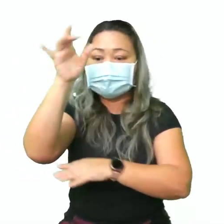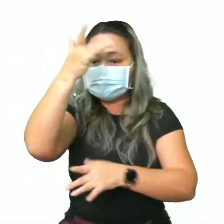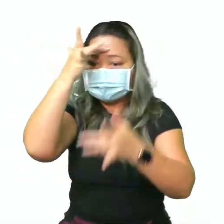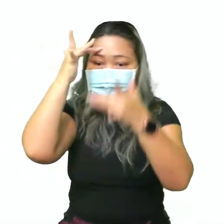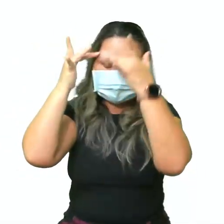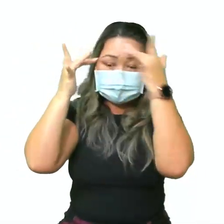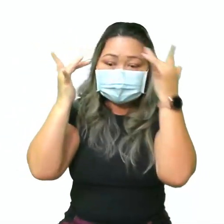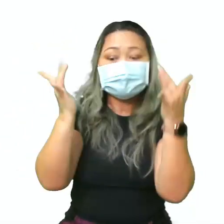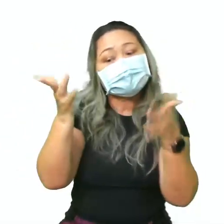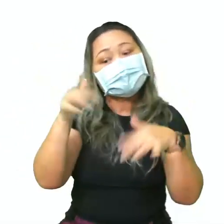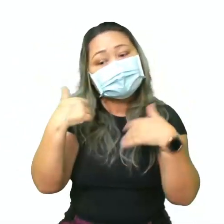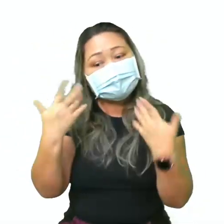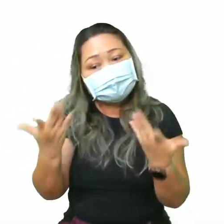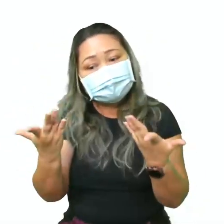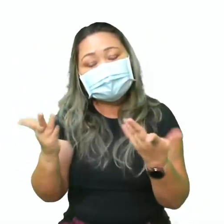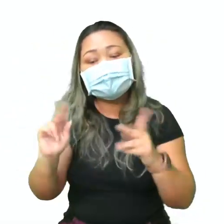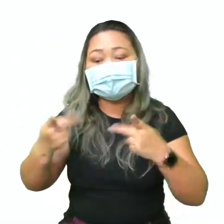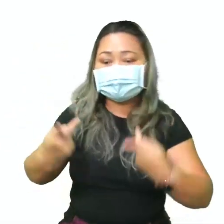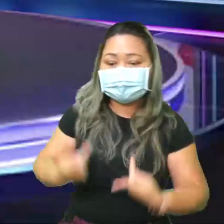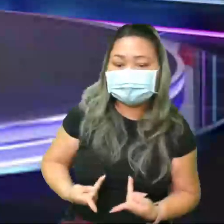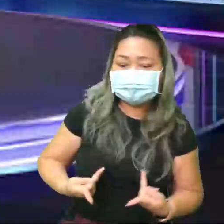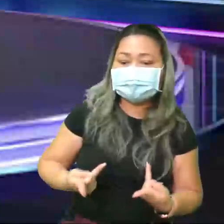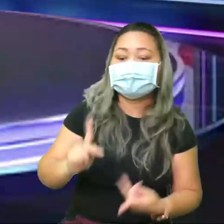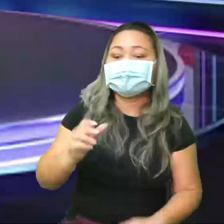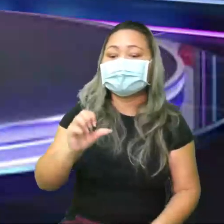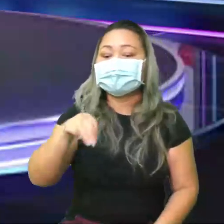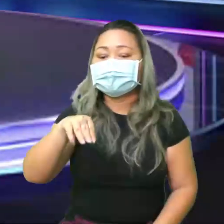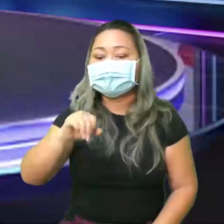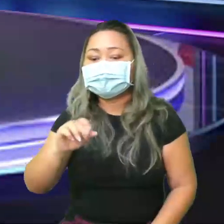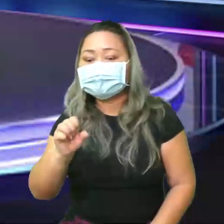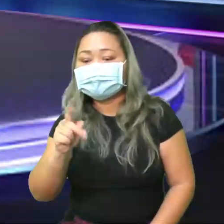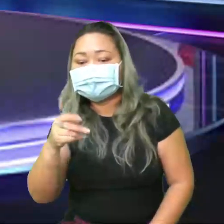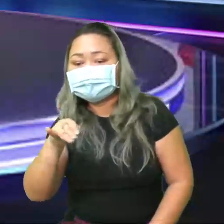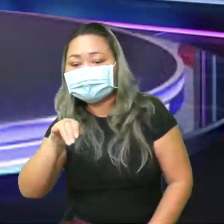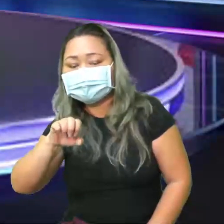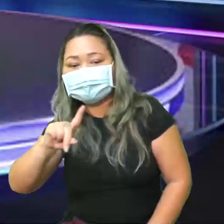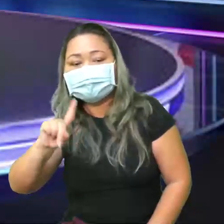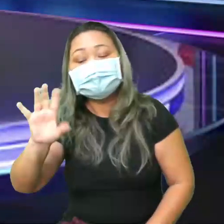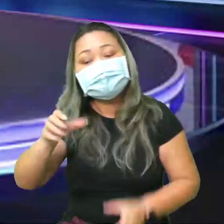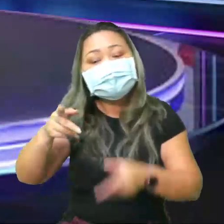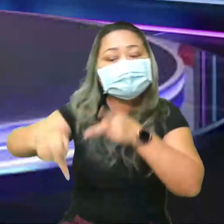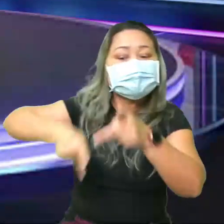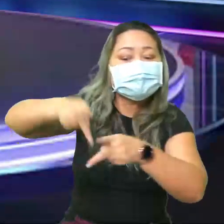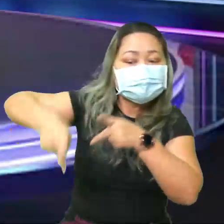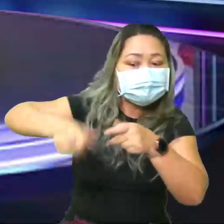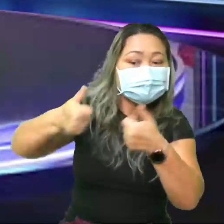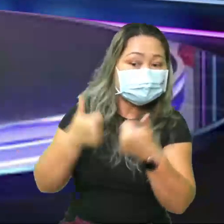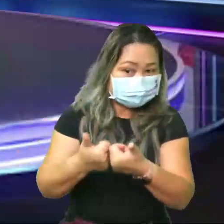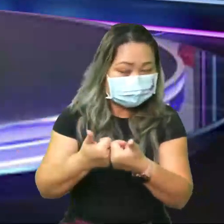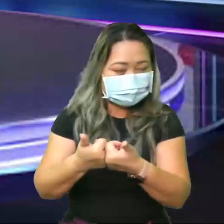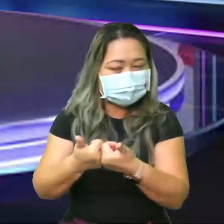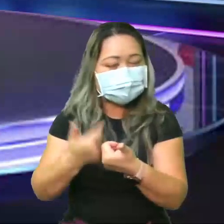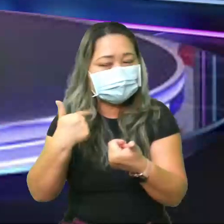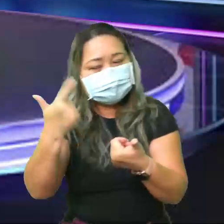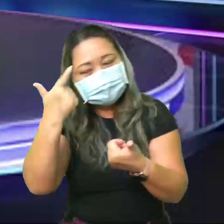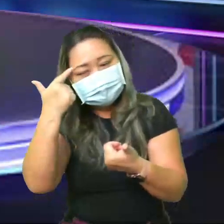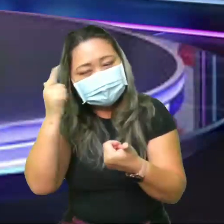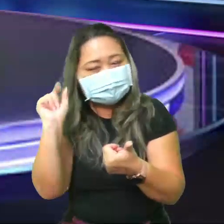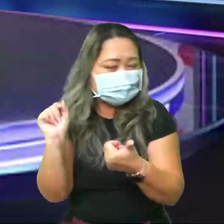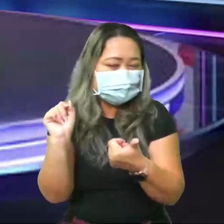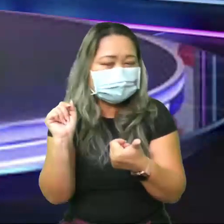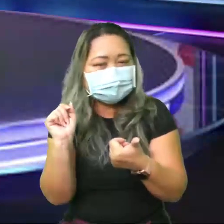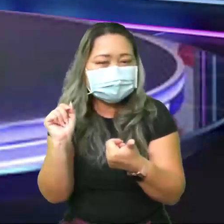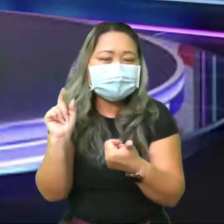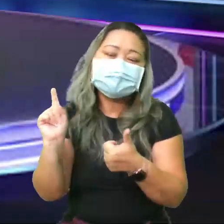gerar filhotes. Chegamos aqui na população. Uma população é formada por indivíduos da mesma espécie que vivem em uma mesma